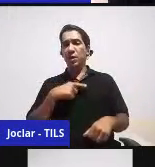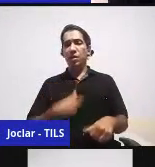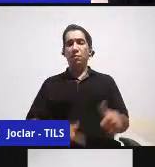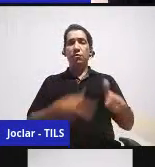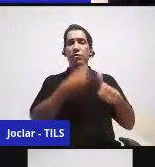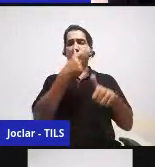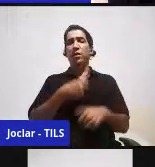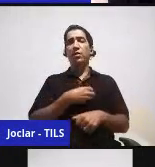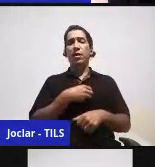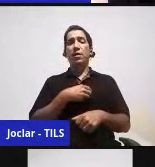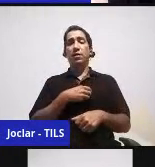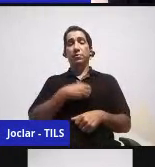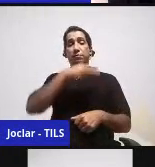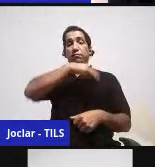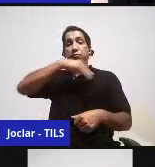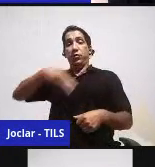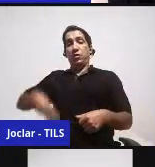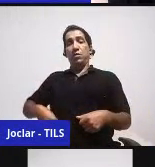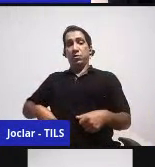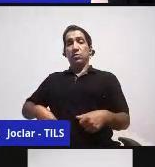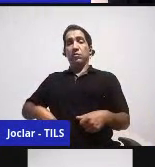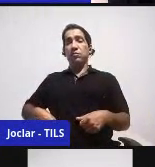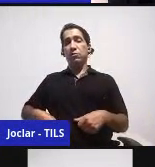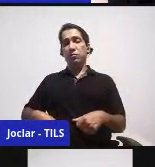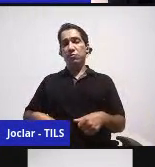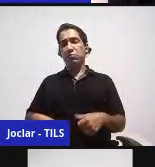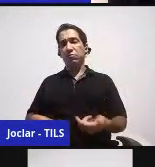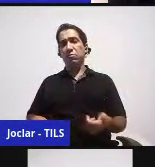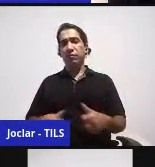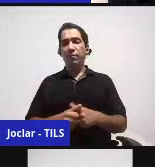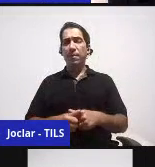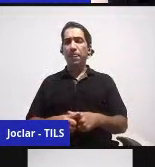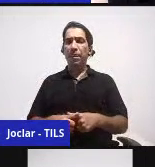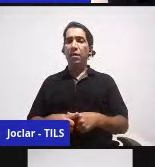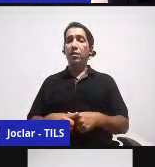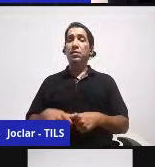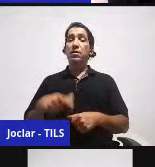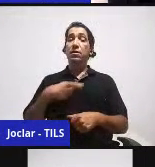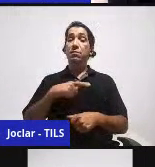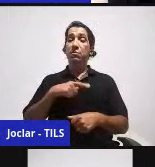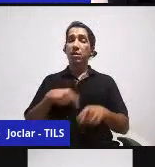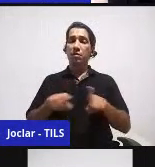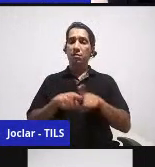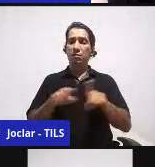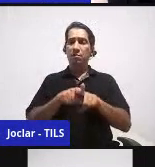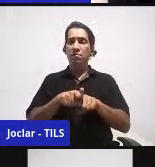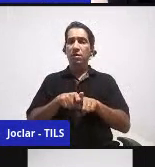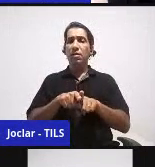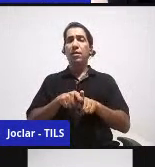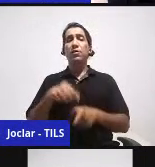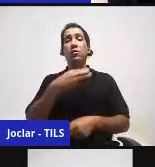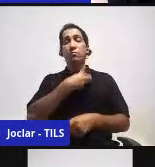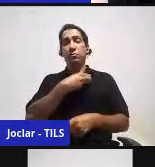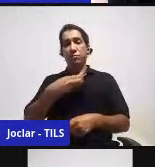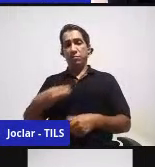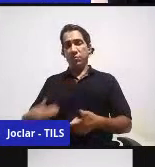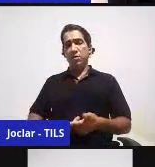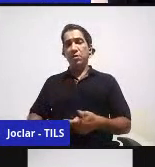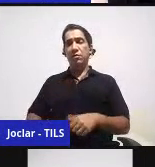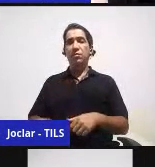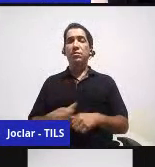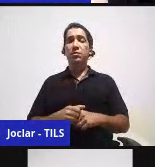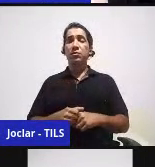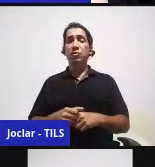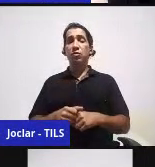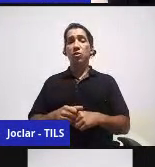mais esquerda, e o nosso primeiro-ministro, o nosso ministro da província de Ontário é da direita.